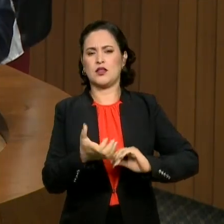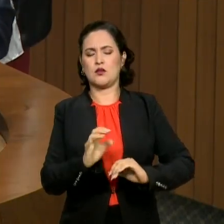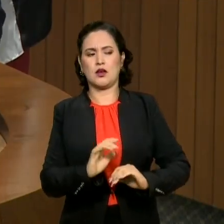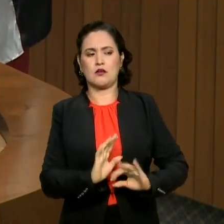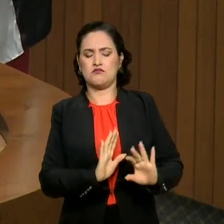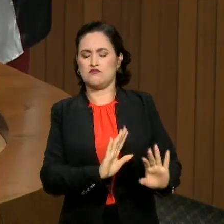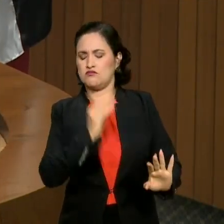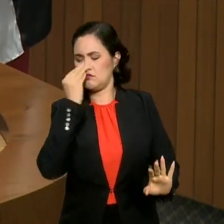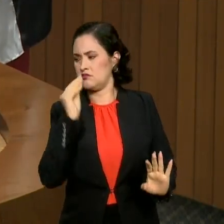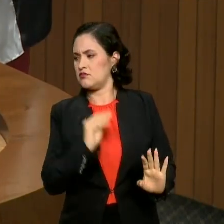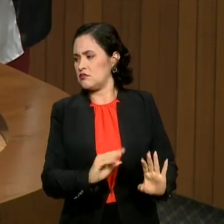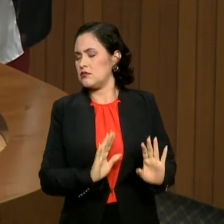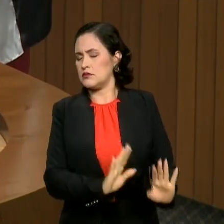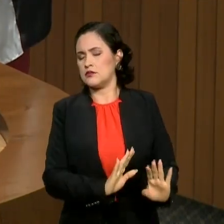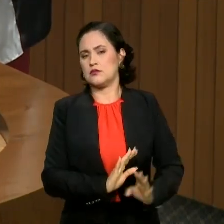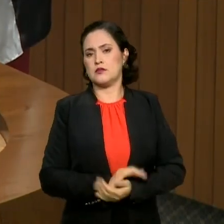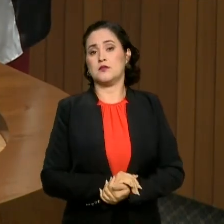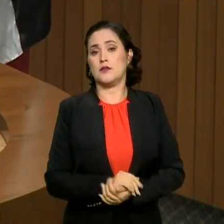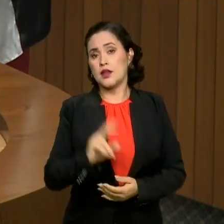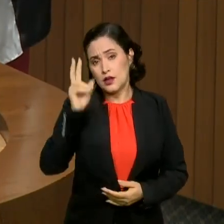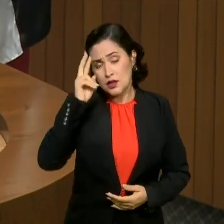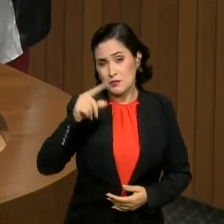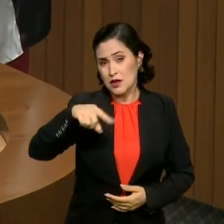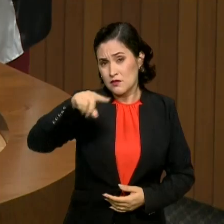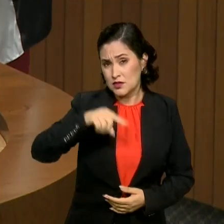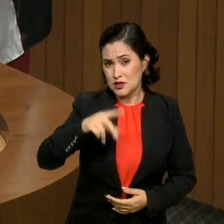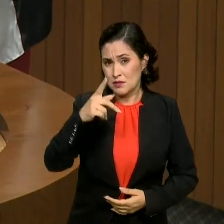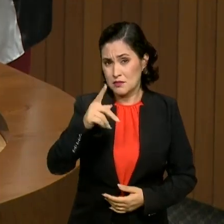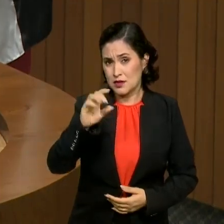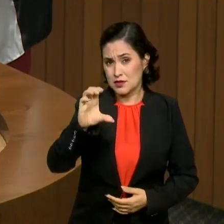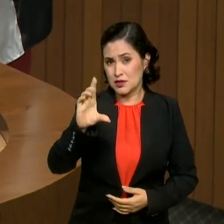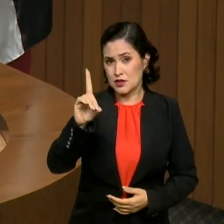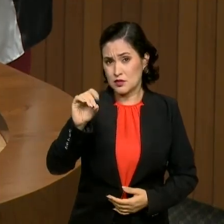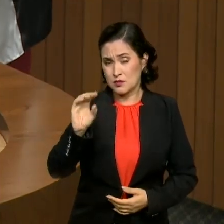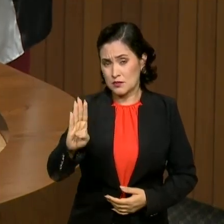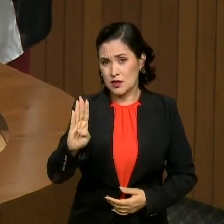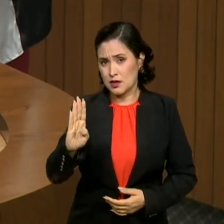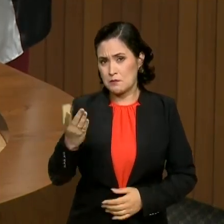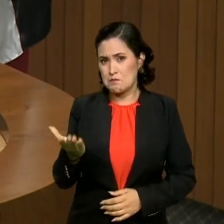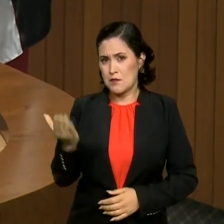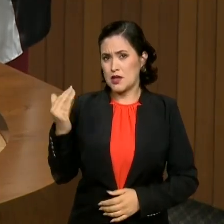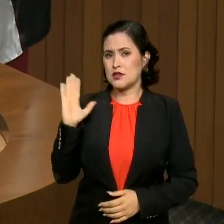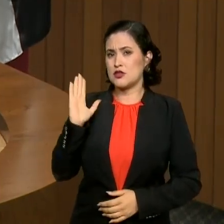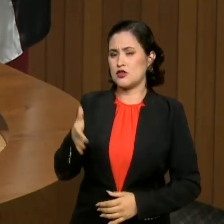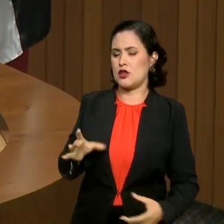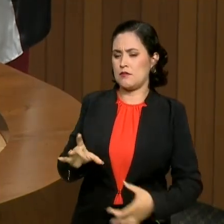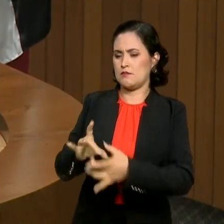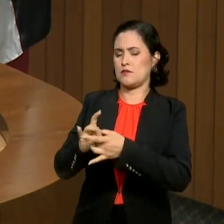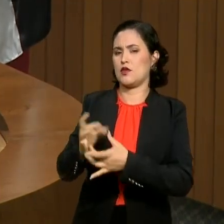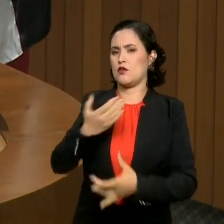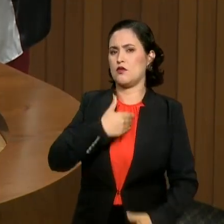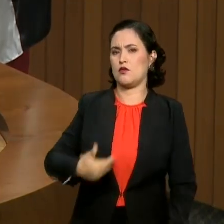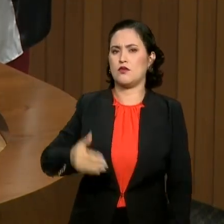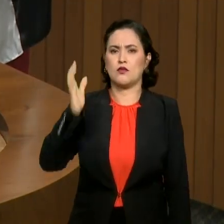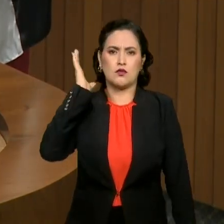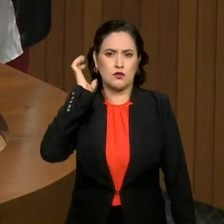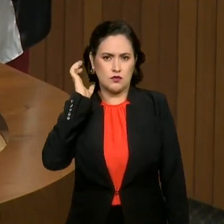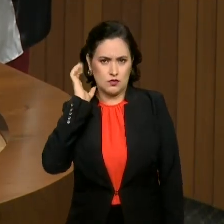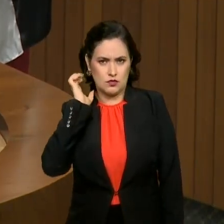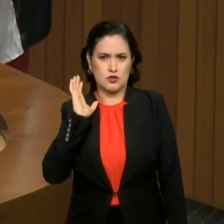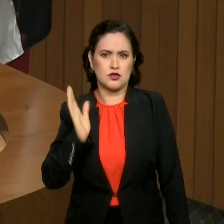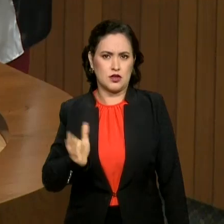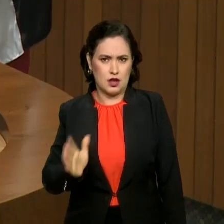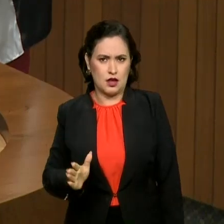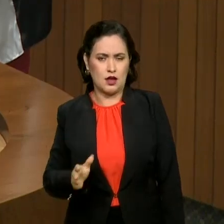vamos lembrar, vocês, PCdoB, já foram base do governo Rosiana. O presidente de vocês, à época,